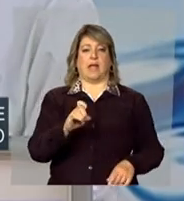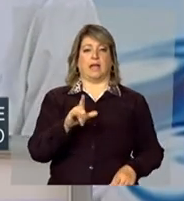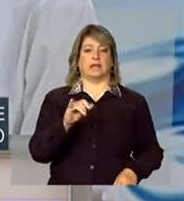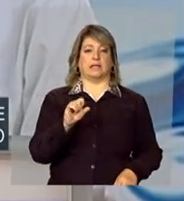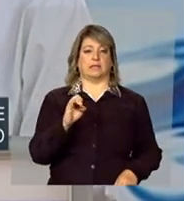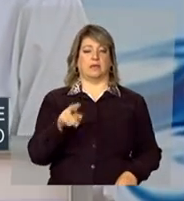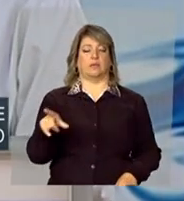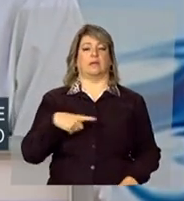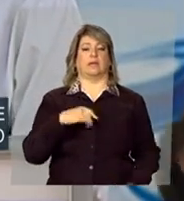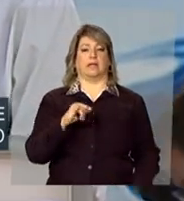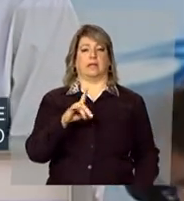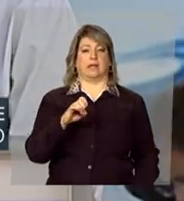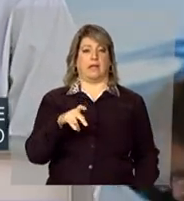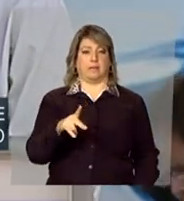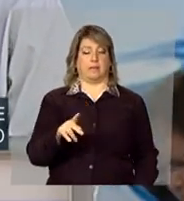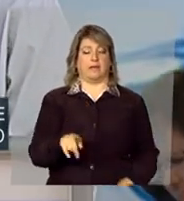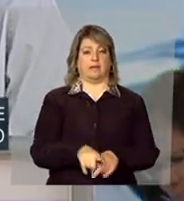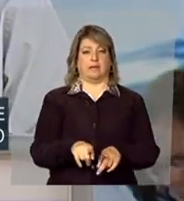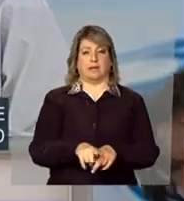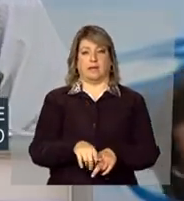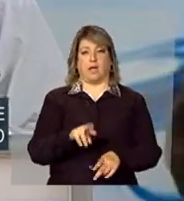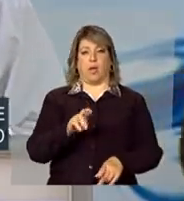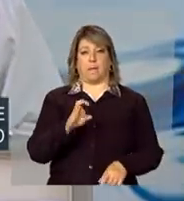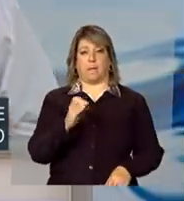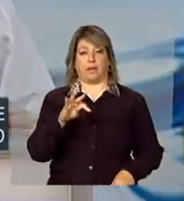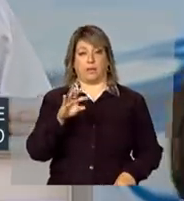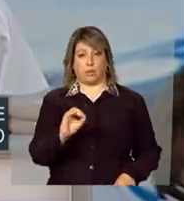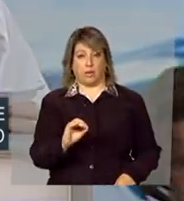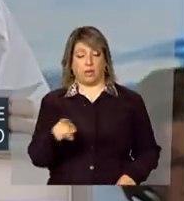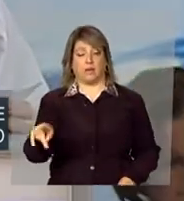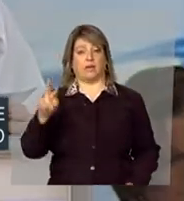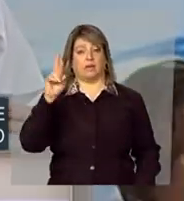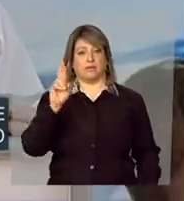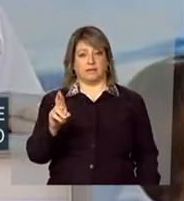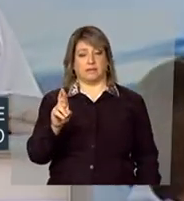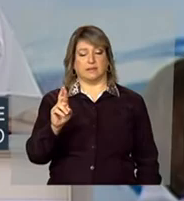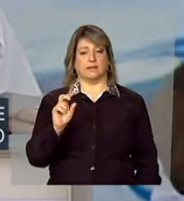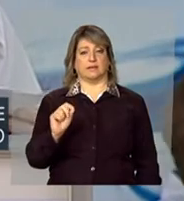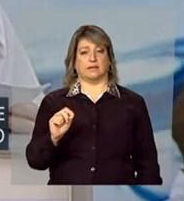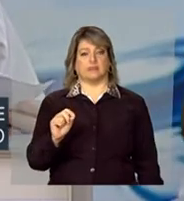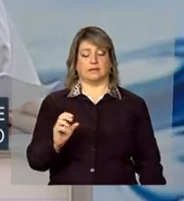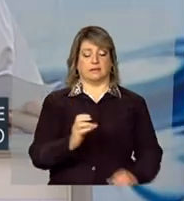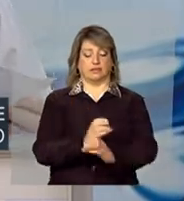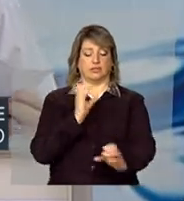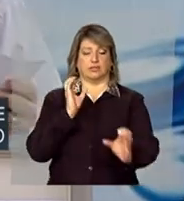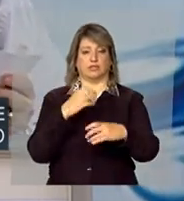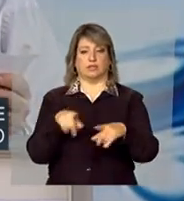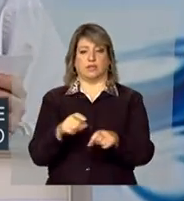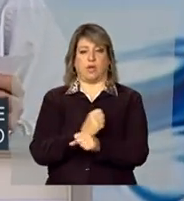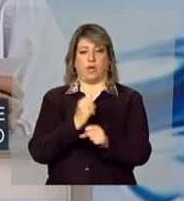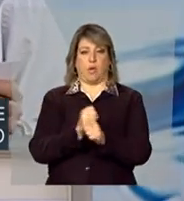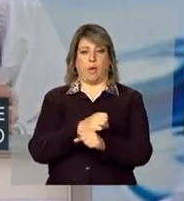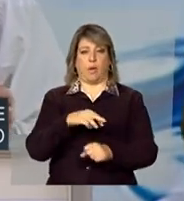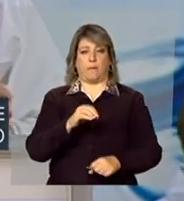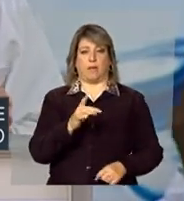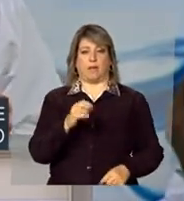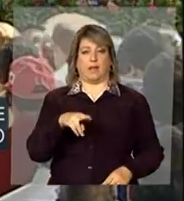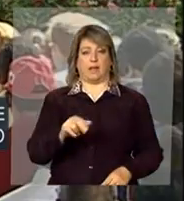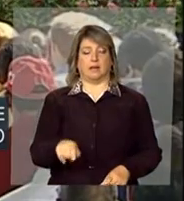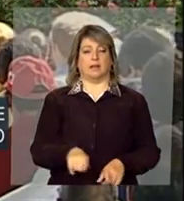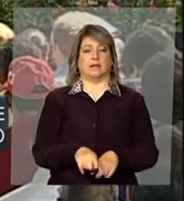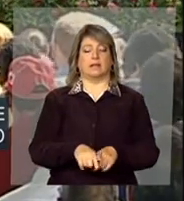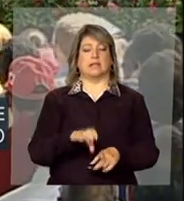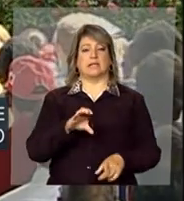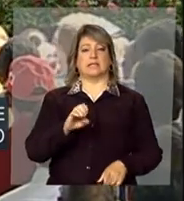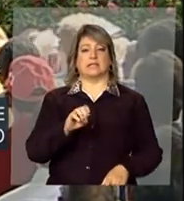Aguiar, do IDEP, ao Roberto Matos, que representa a engenharia, a construtora Moderna, ao